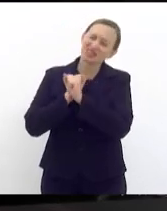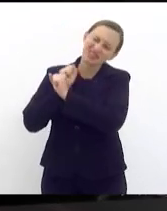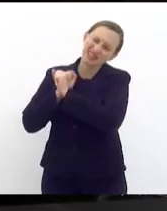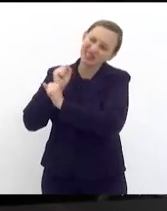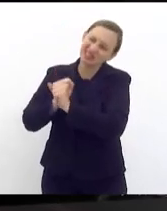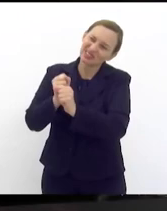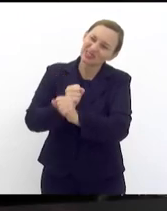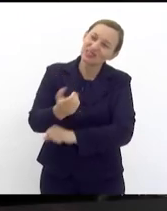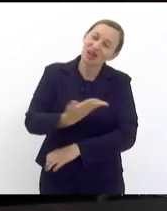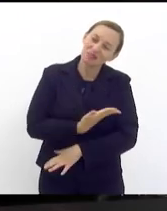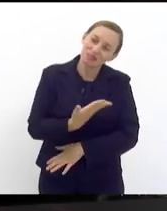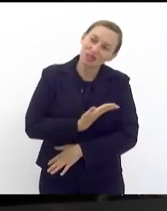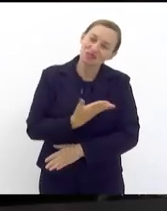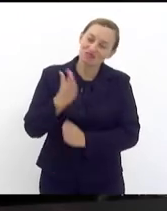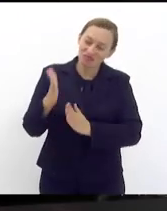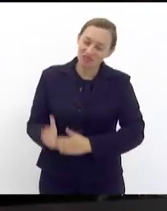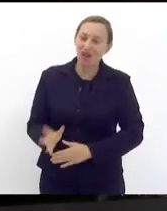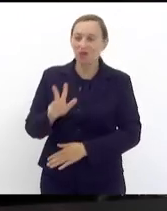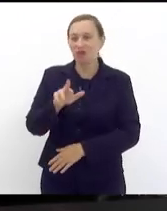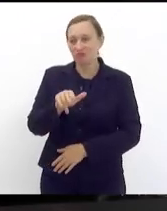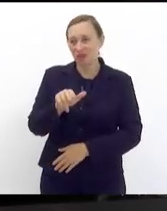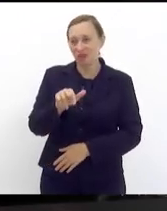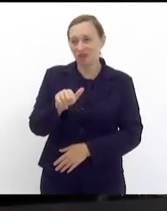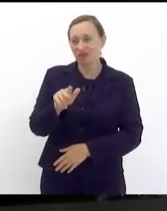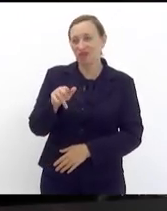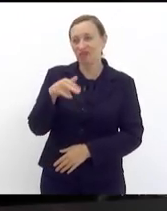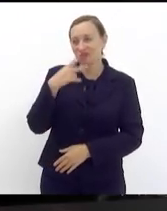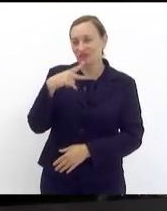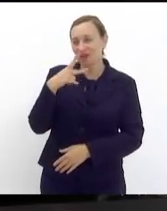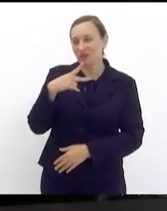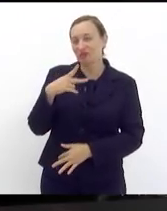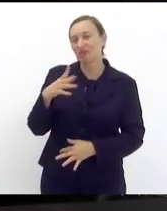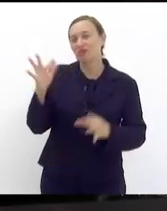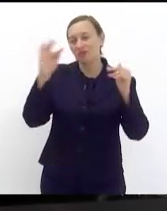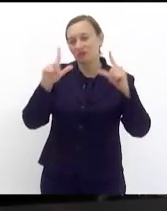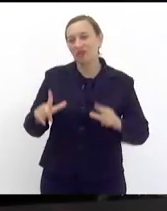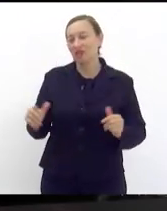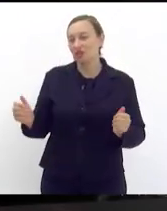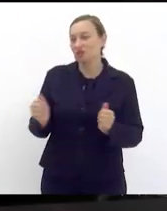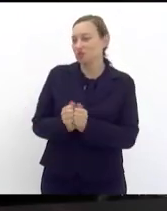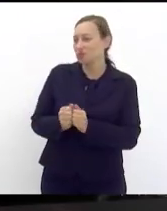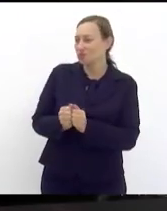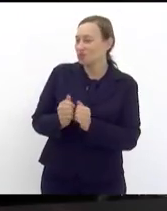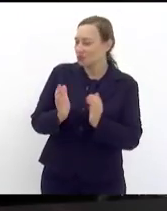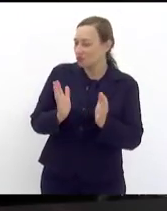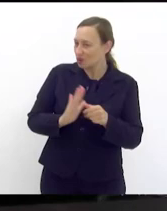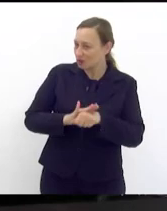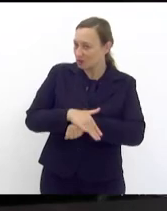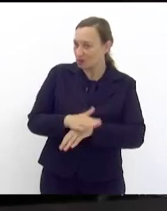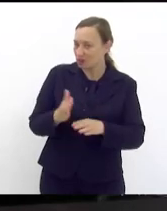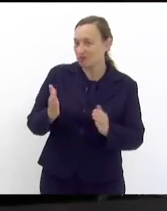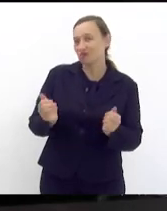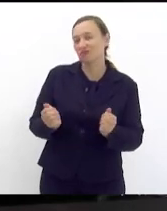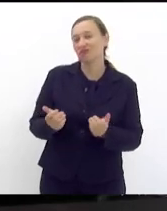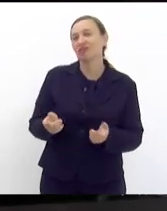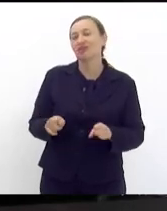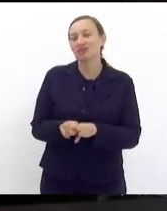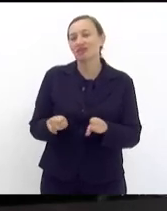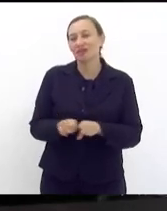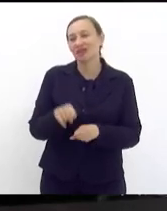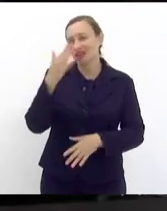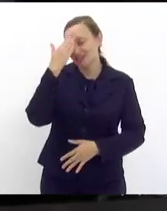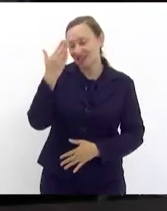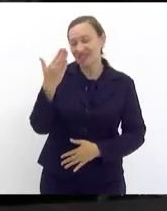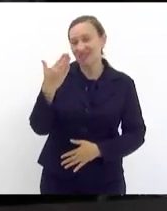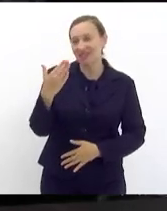meu amigo, meu fiel irmão. Dizer que eu estou muito feliz com a presença dele aqui essa noite também. Queria agradecer com muita simpatia,